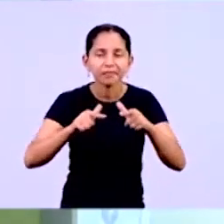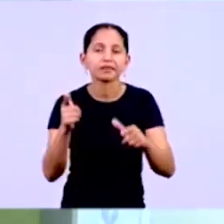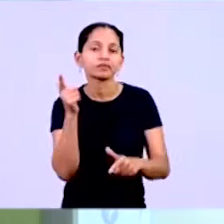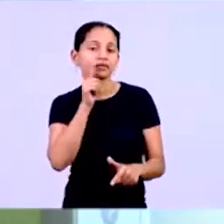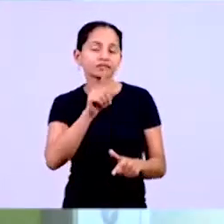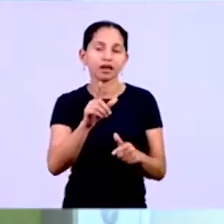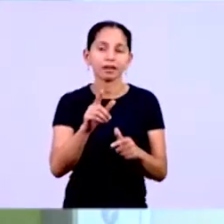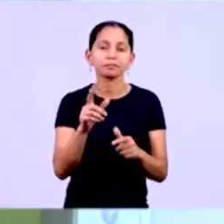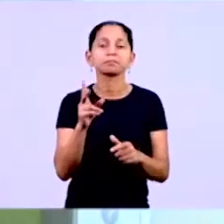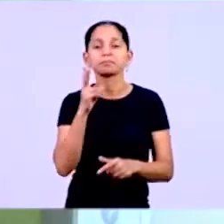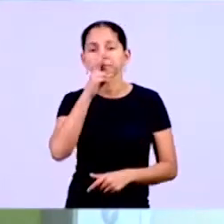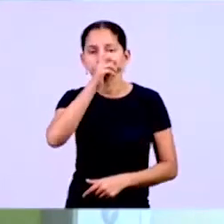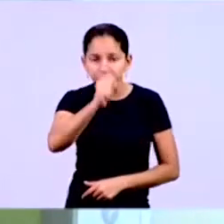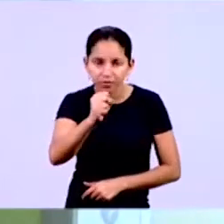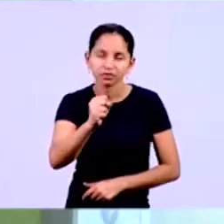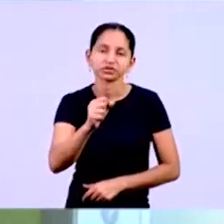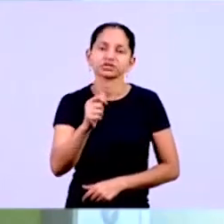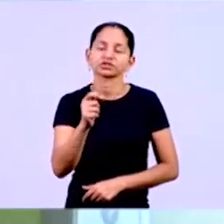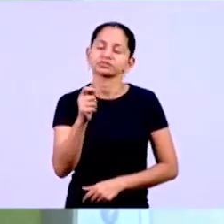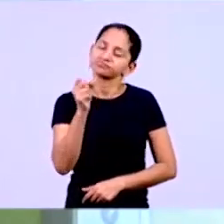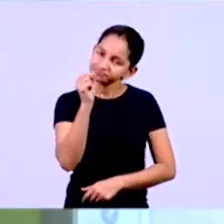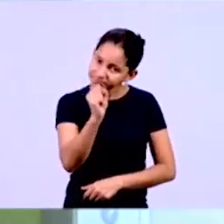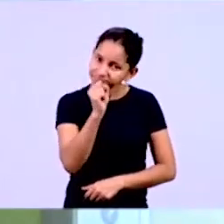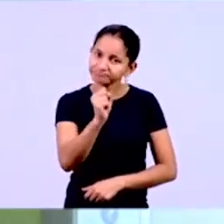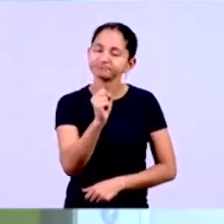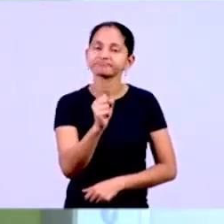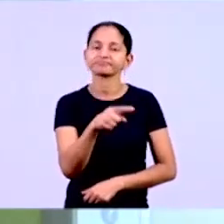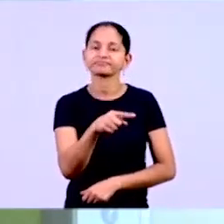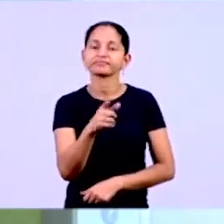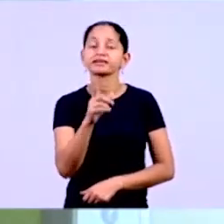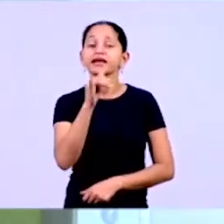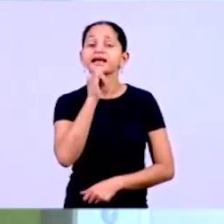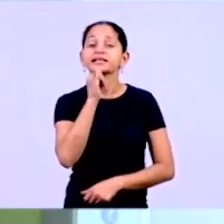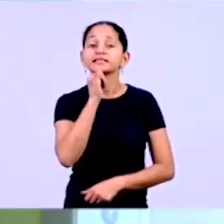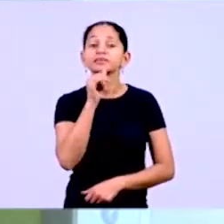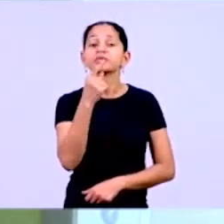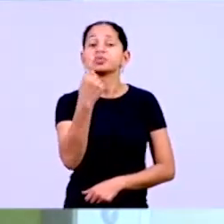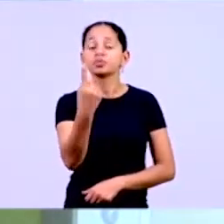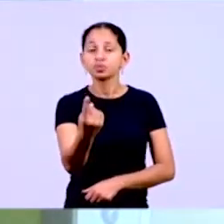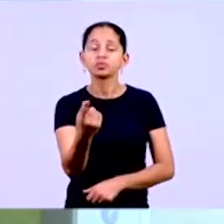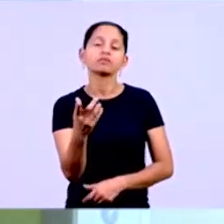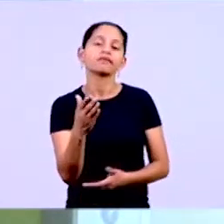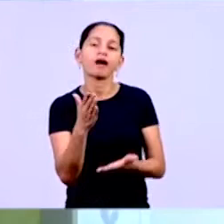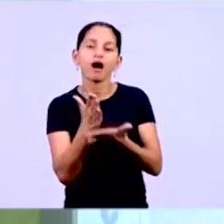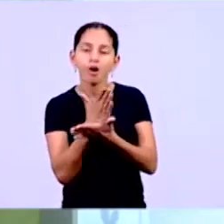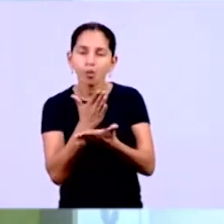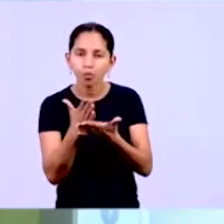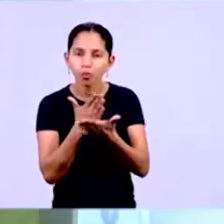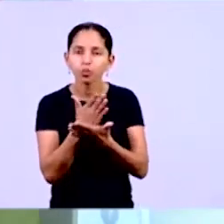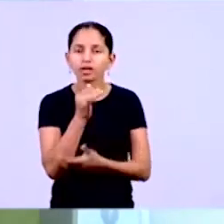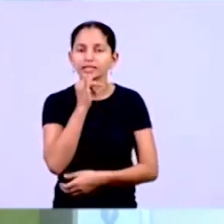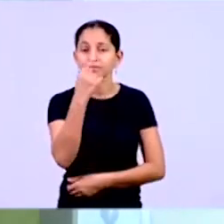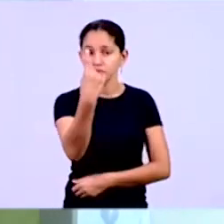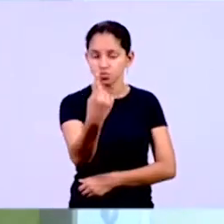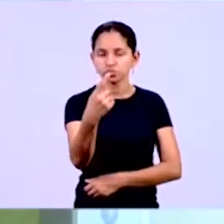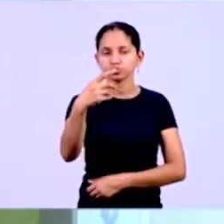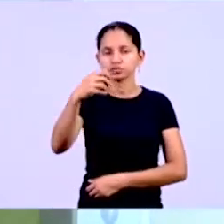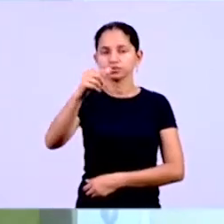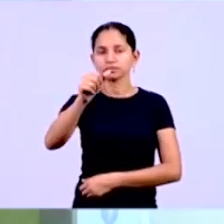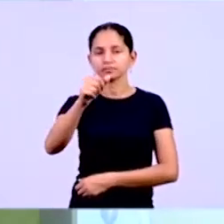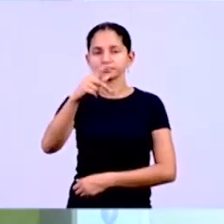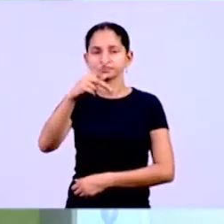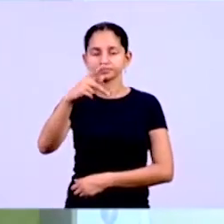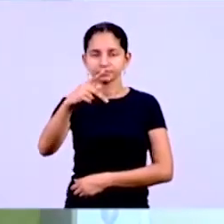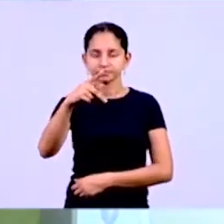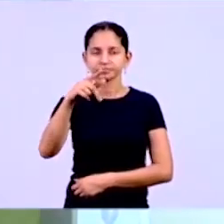computadores com alto processamento. Um exemplo que eu dei foi aquele Apple, né, o MacBook, o Mac,